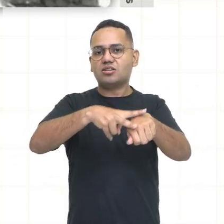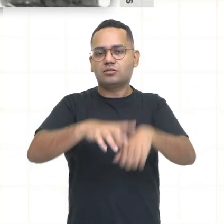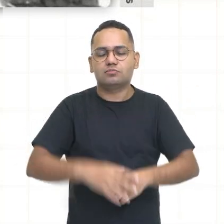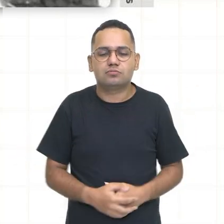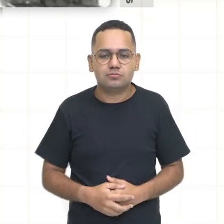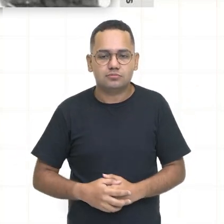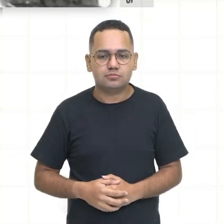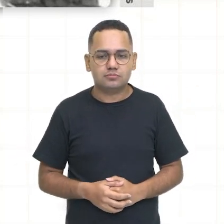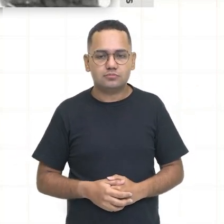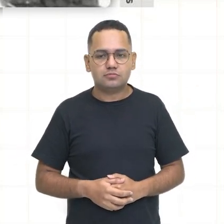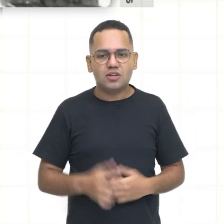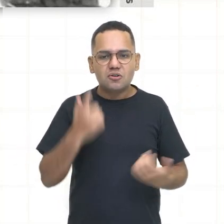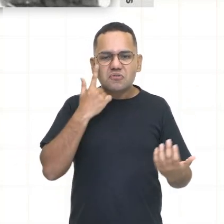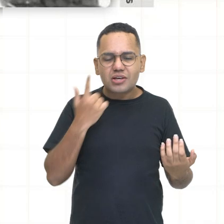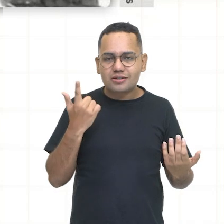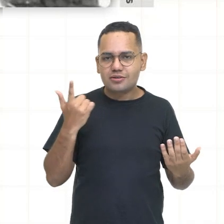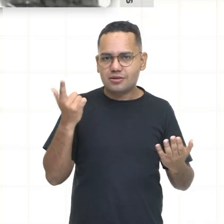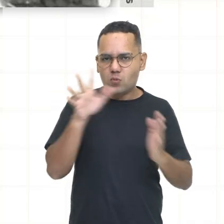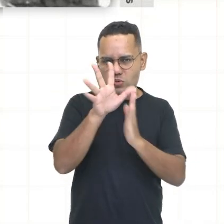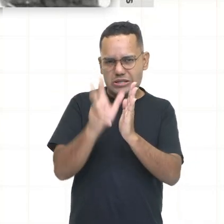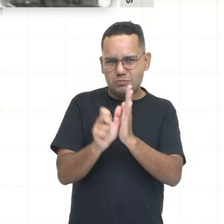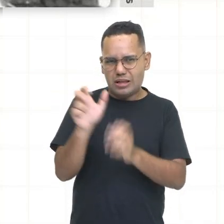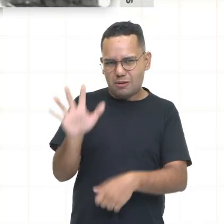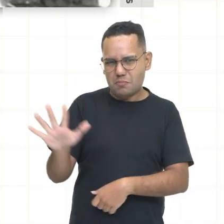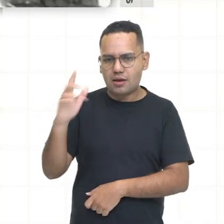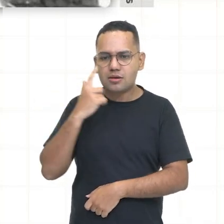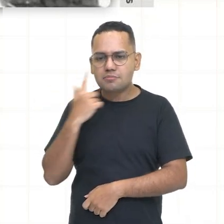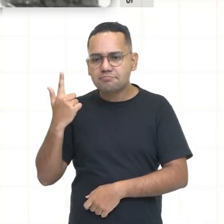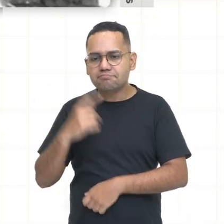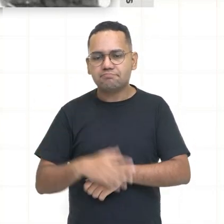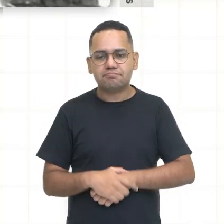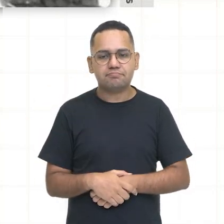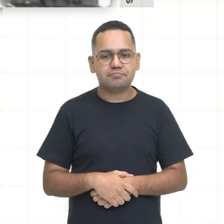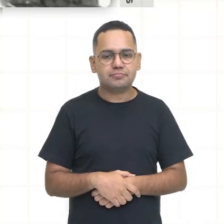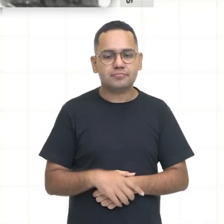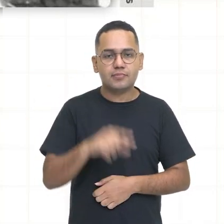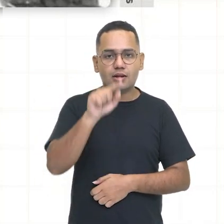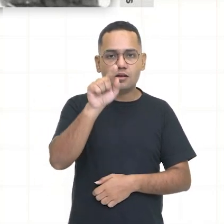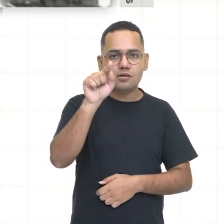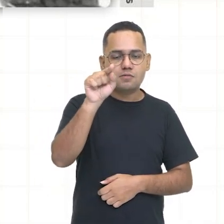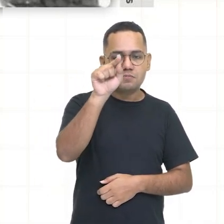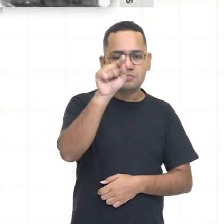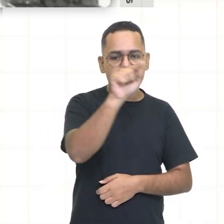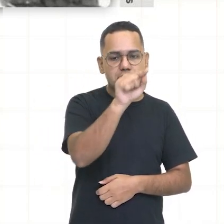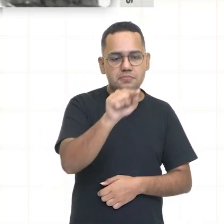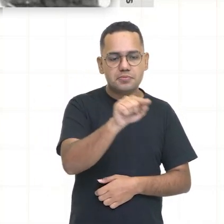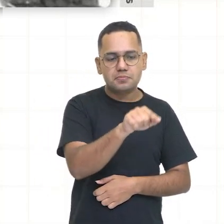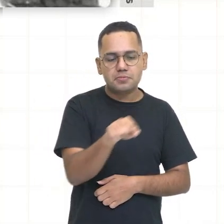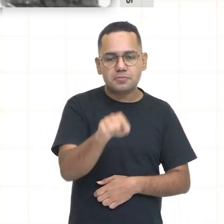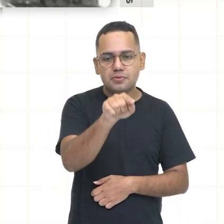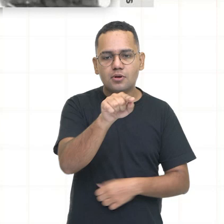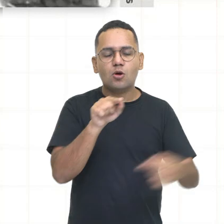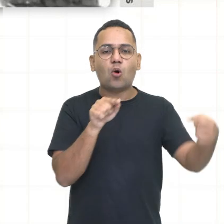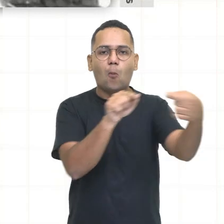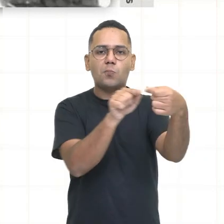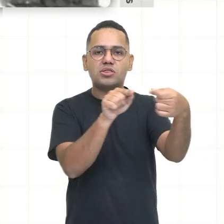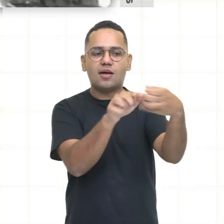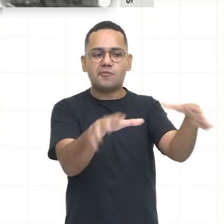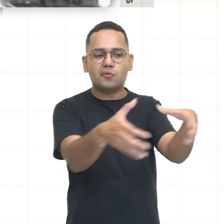e tinha essa insígnia que vocês estão vendo aí, tá, gente? Era o símbolo que representavam